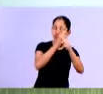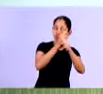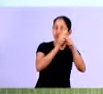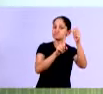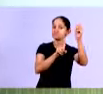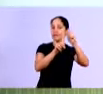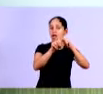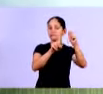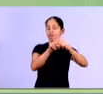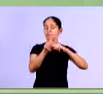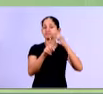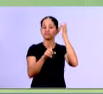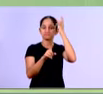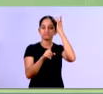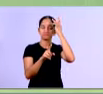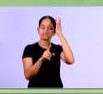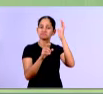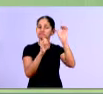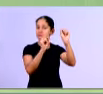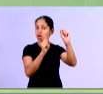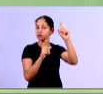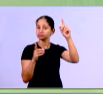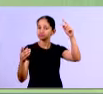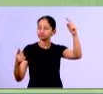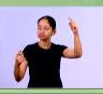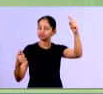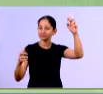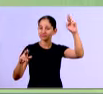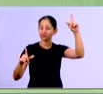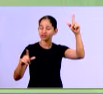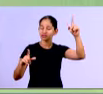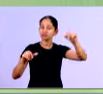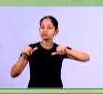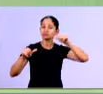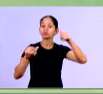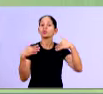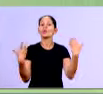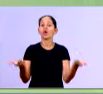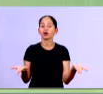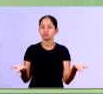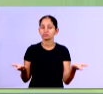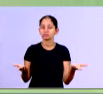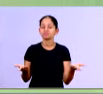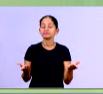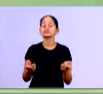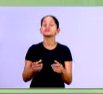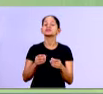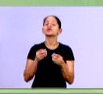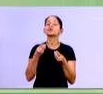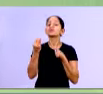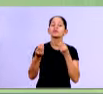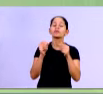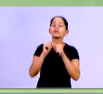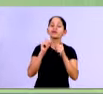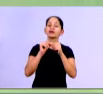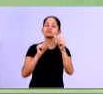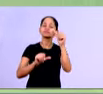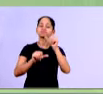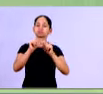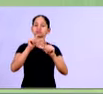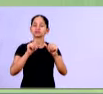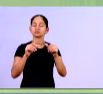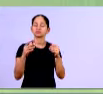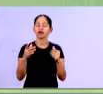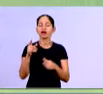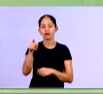meses. Olha só, 6% ao ano. Como é que eu transformo para meses? 6%